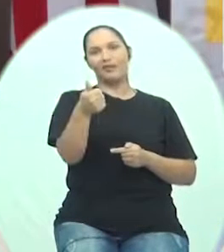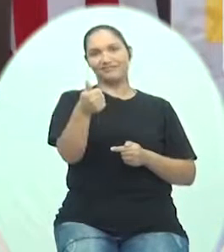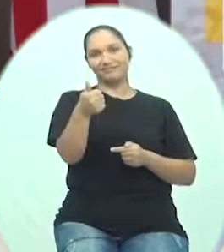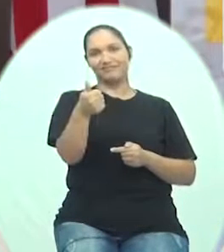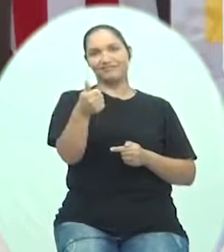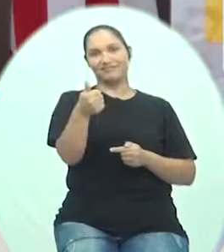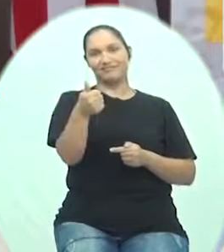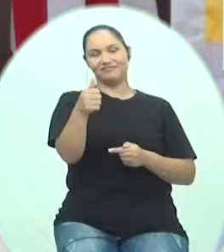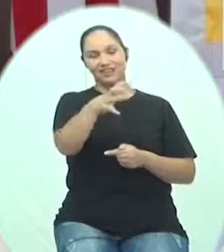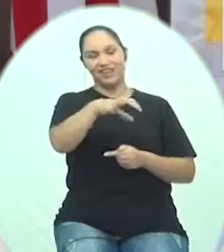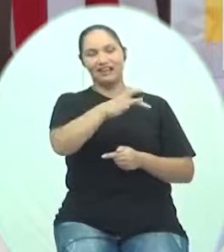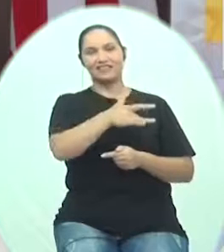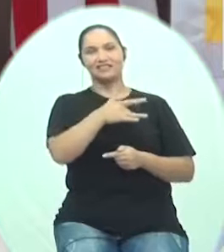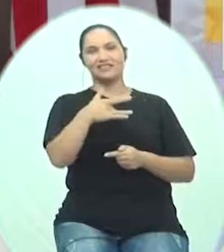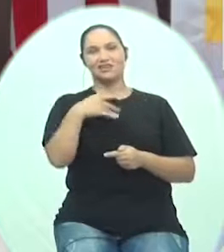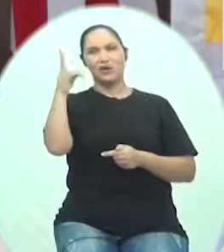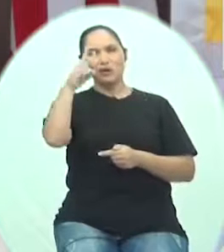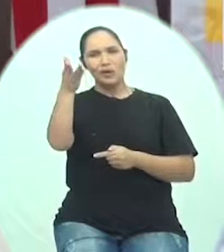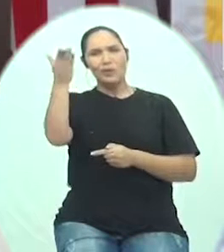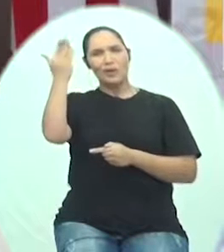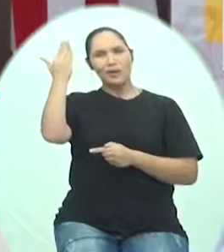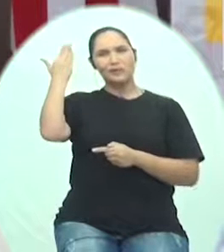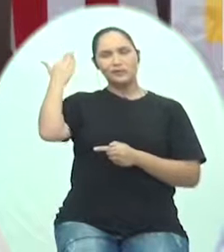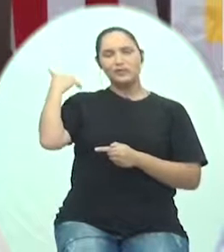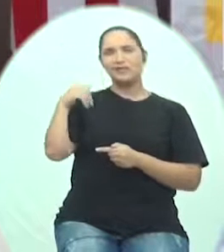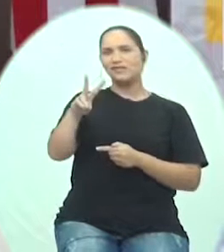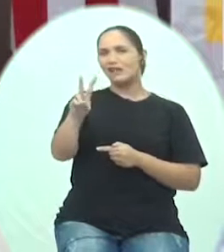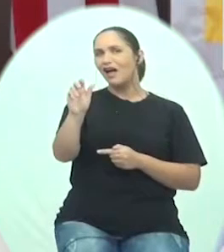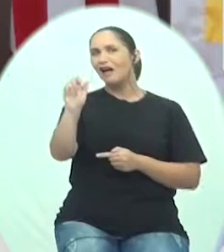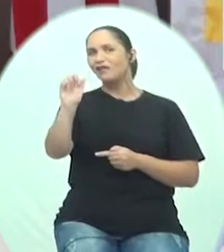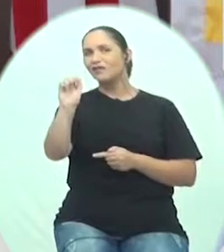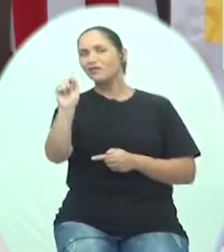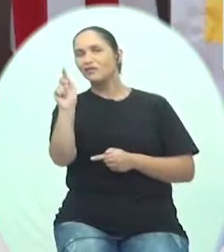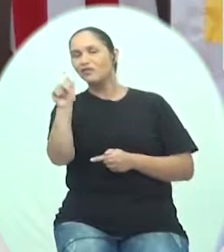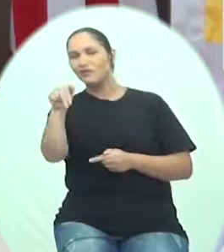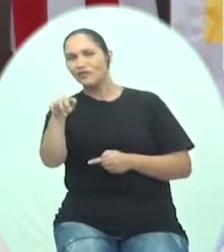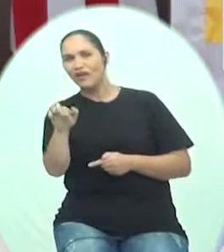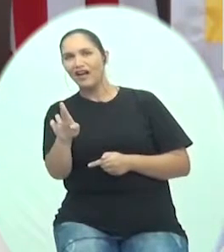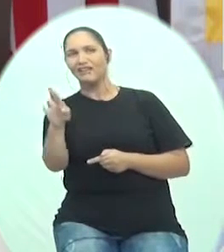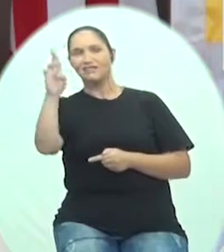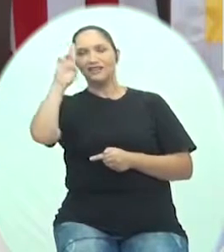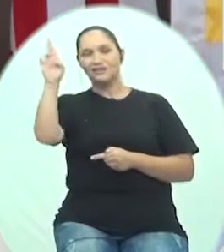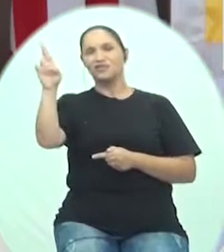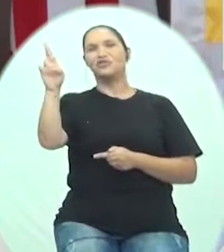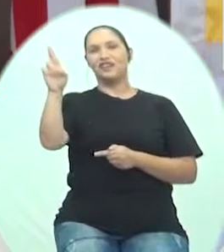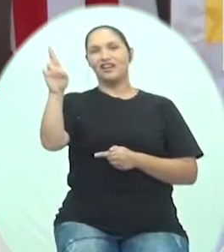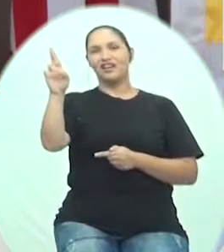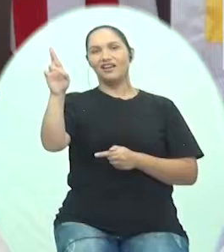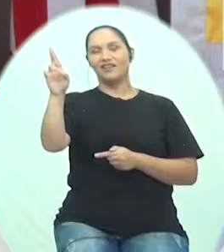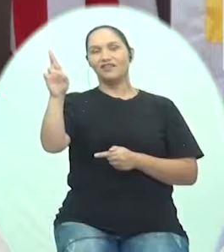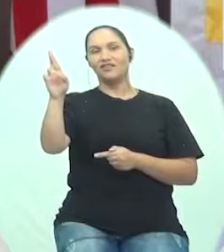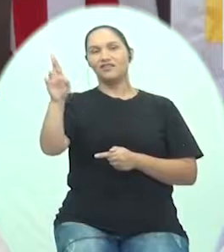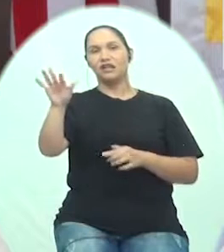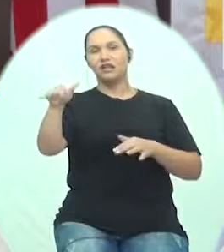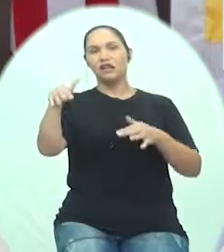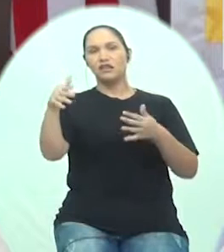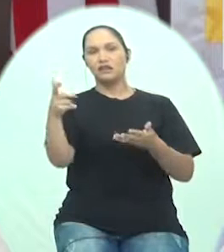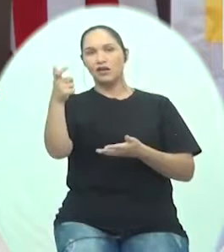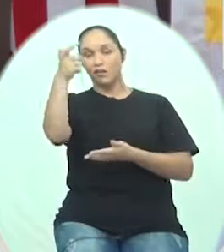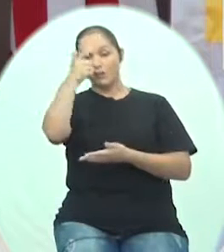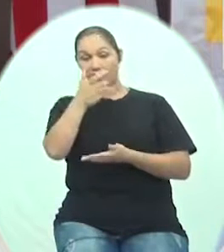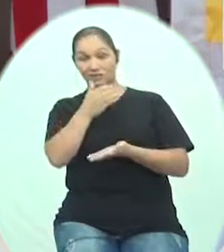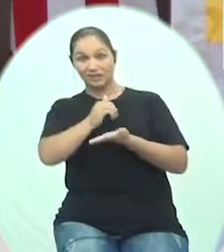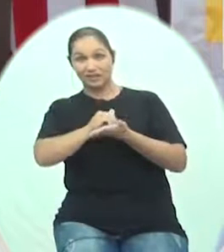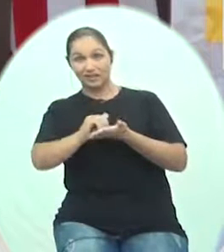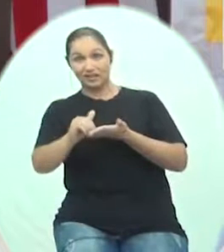secretário o Wagner er o nosso chefe de gabinete eu era o secretário geral foram várias vezes a Brasília várias vezes a